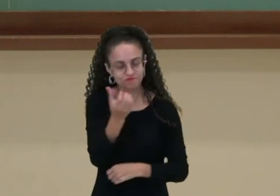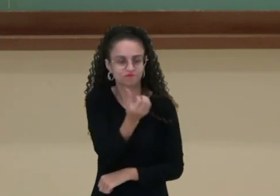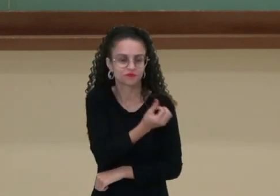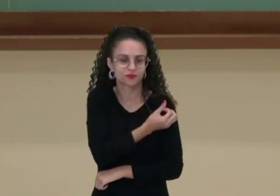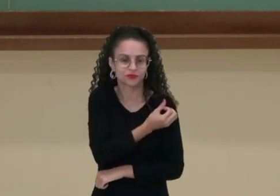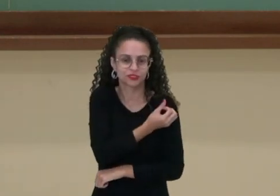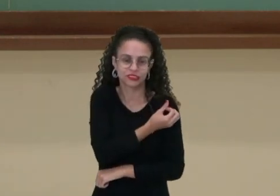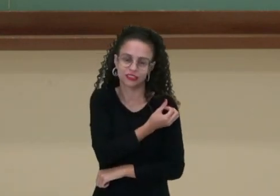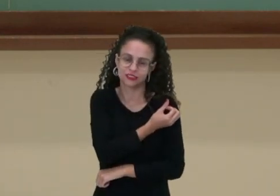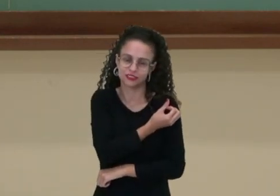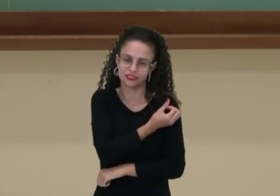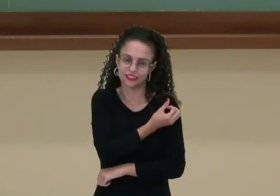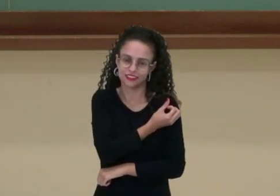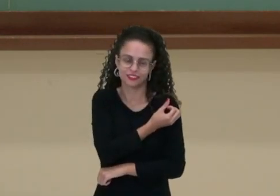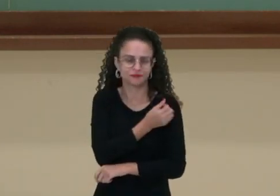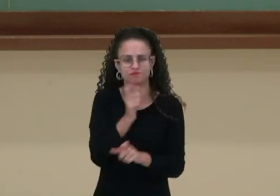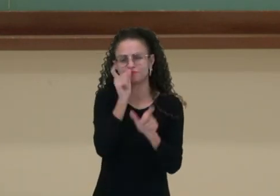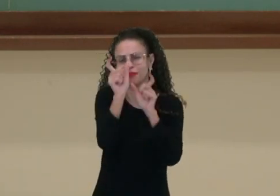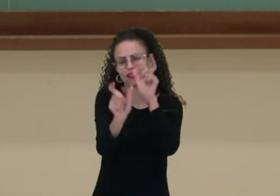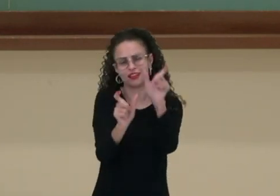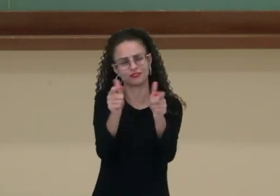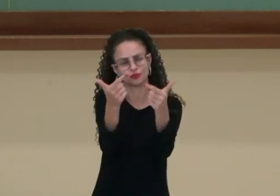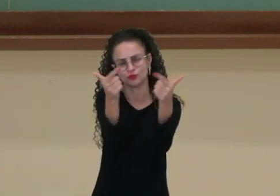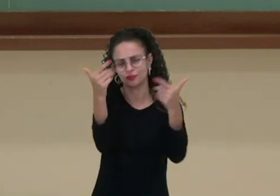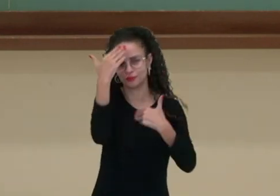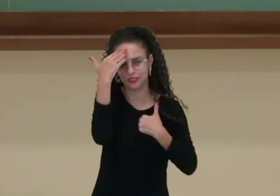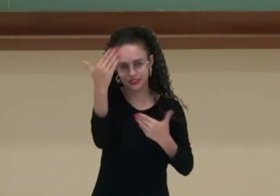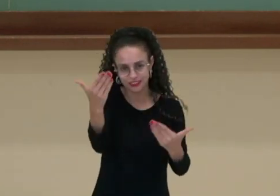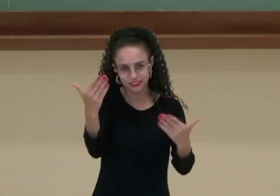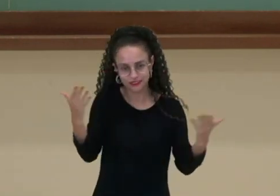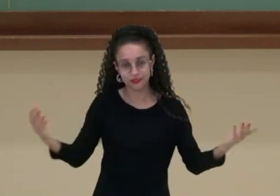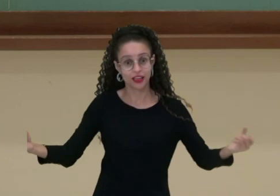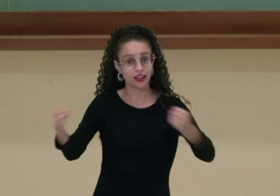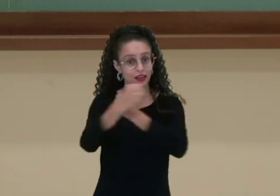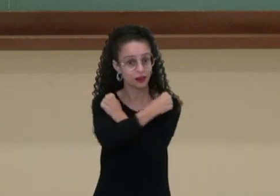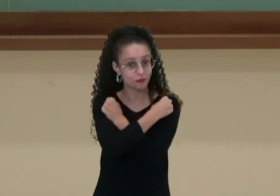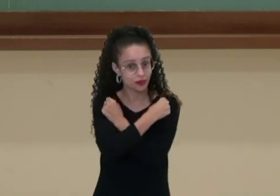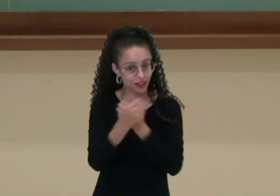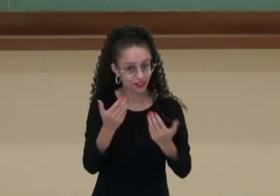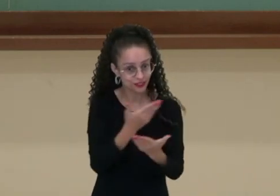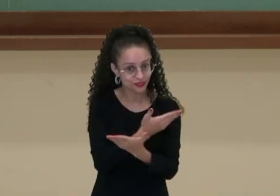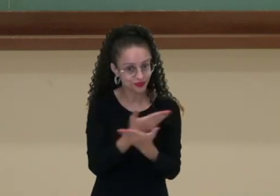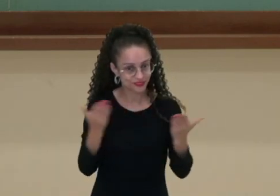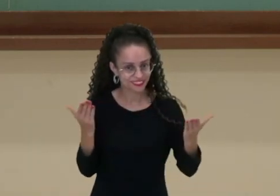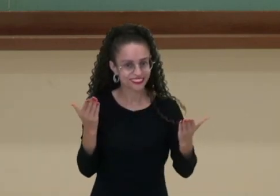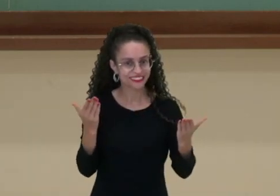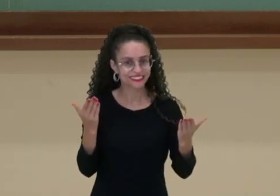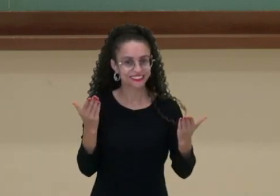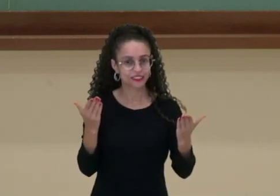ano, não tenho palavras para agradecer. Aquele abração do professor Roberto.